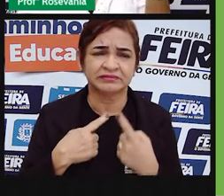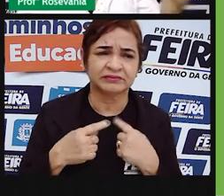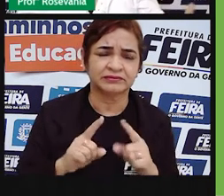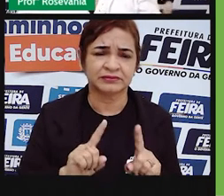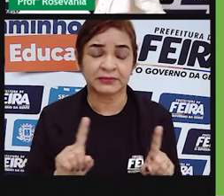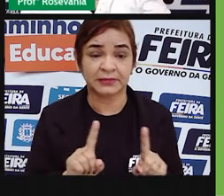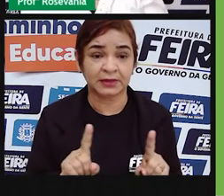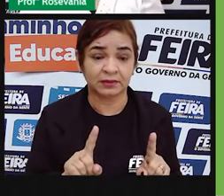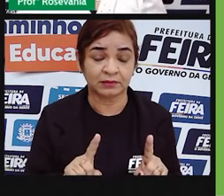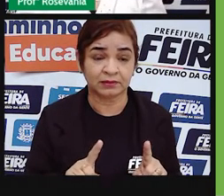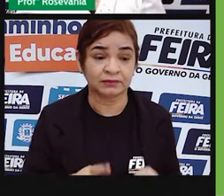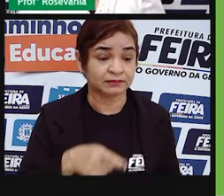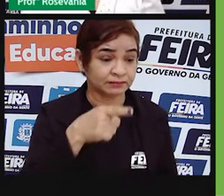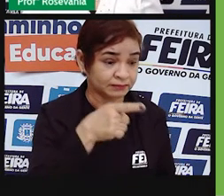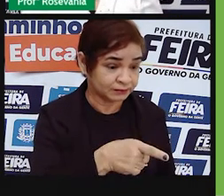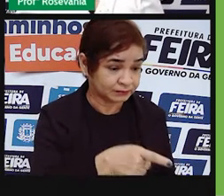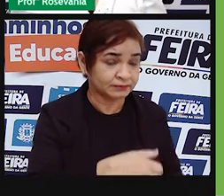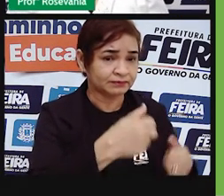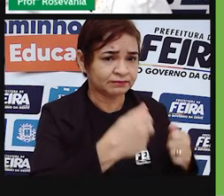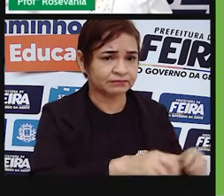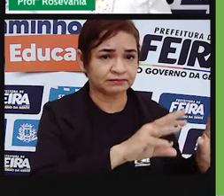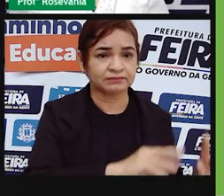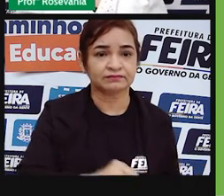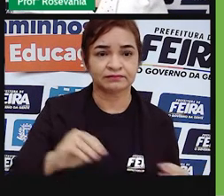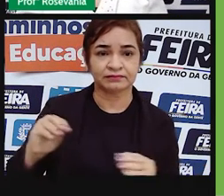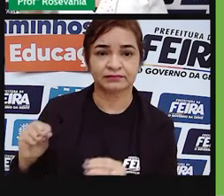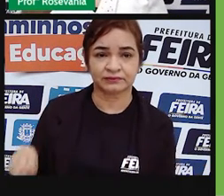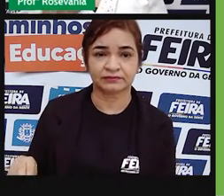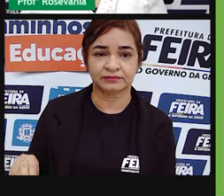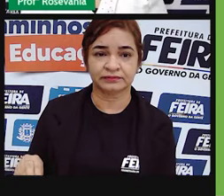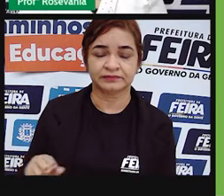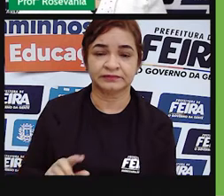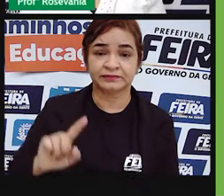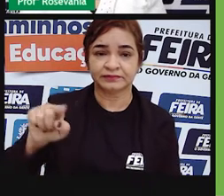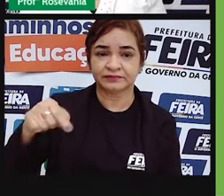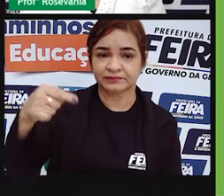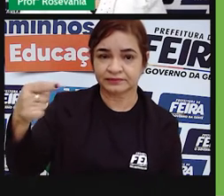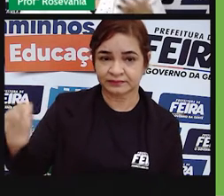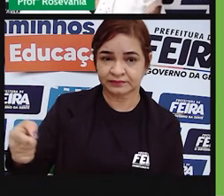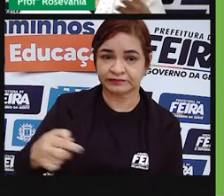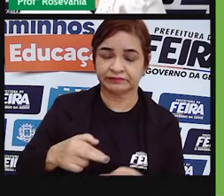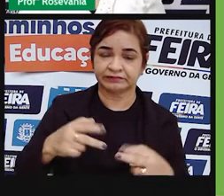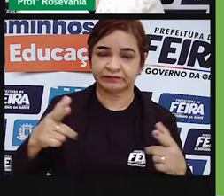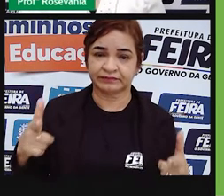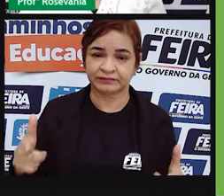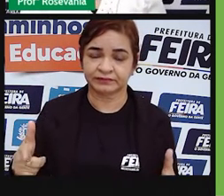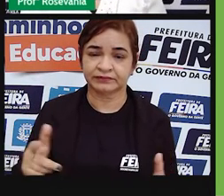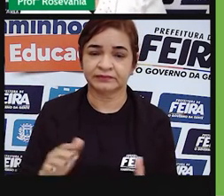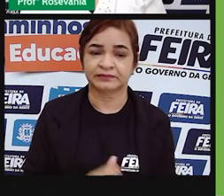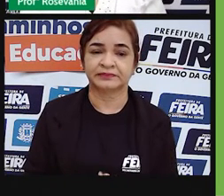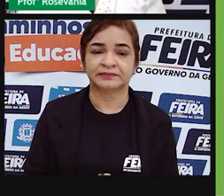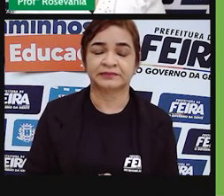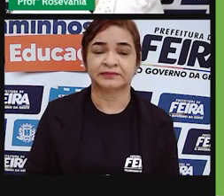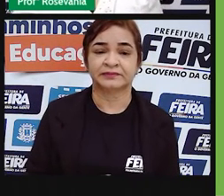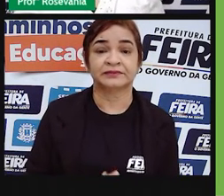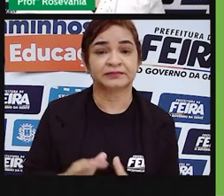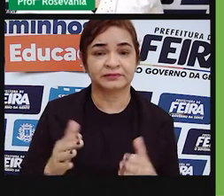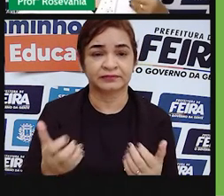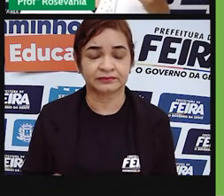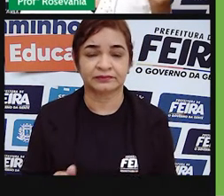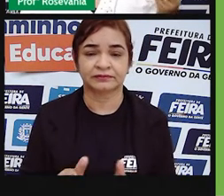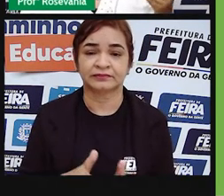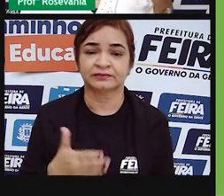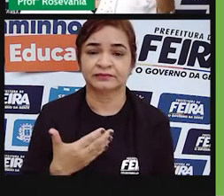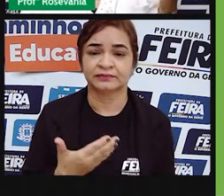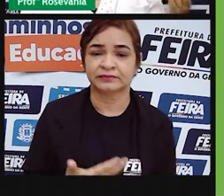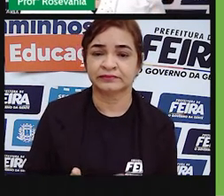foram obrigadas, né, nesses dois casos. As outras situações, né, as próximas que a gente vai estudar agora, elas falam